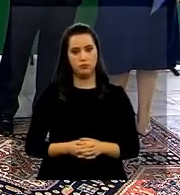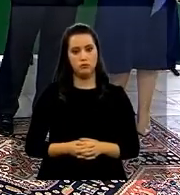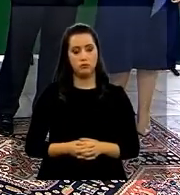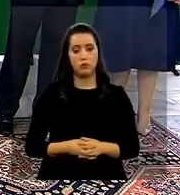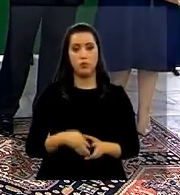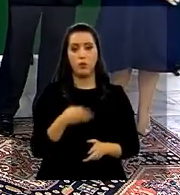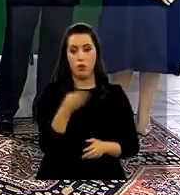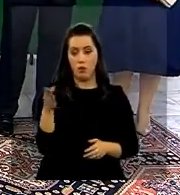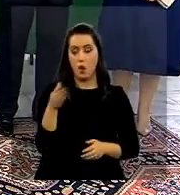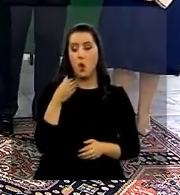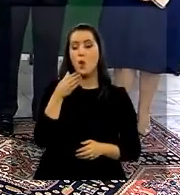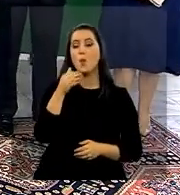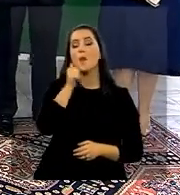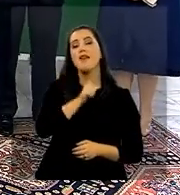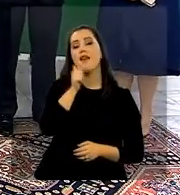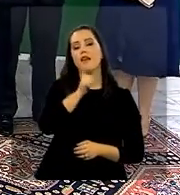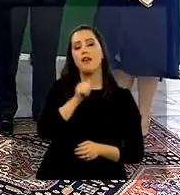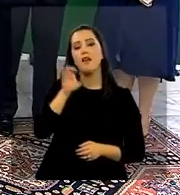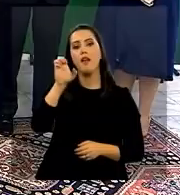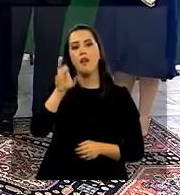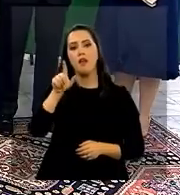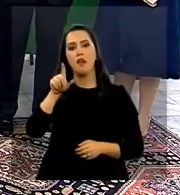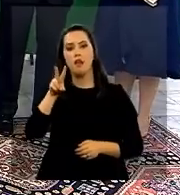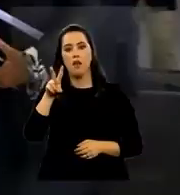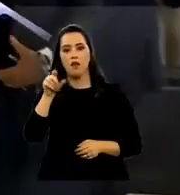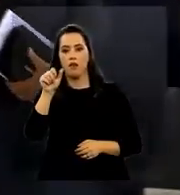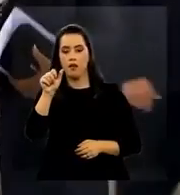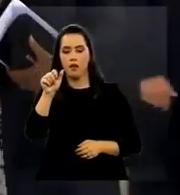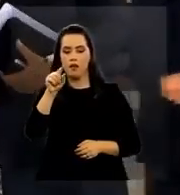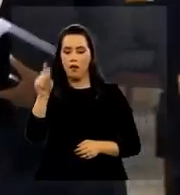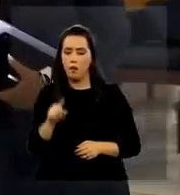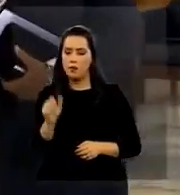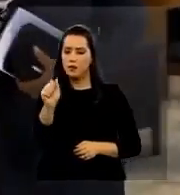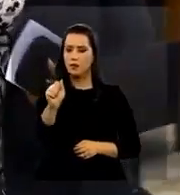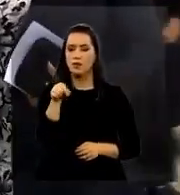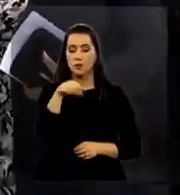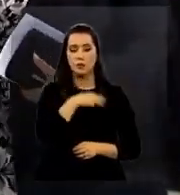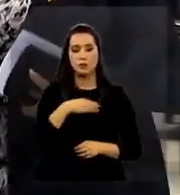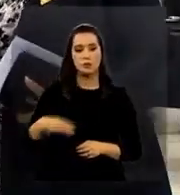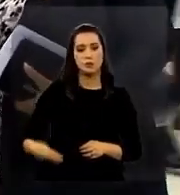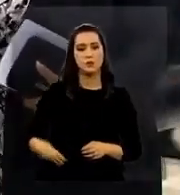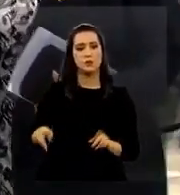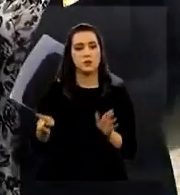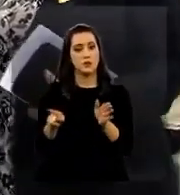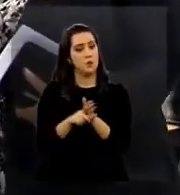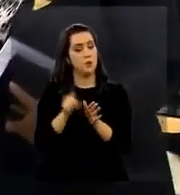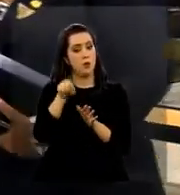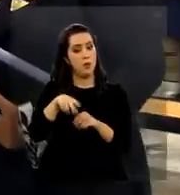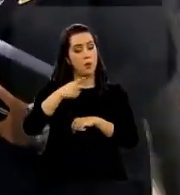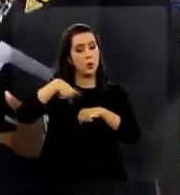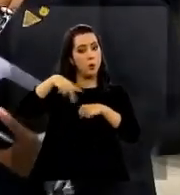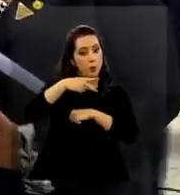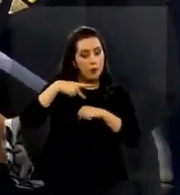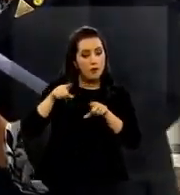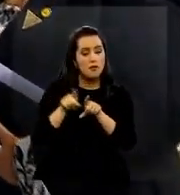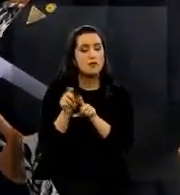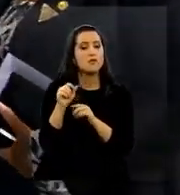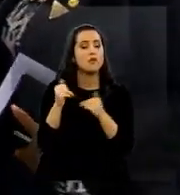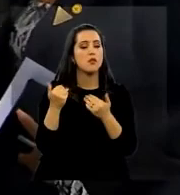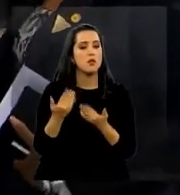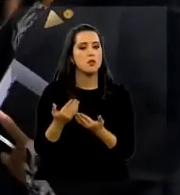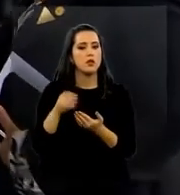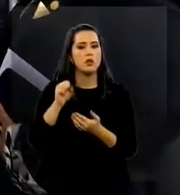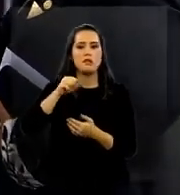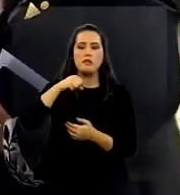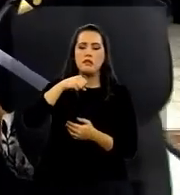Senhora Elza Maria Teixeira, ministra dos Negócios Estrangeiros e Comunidades da República Democrática de São